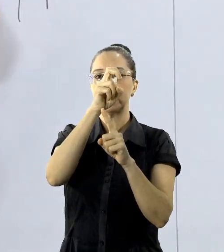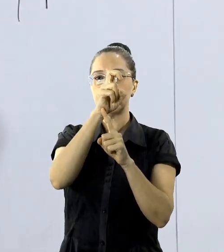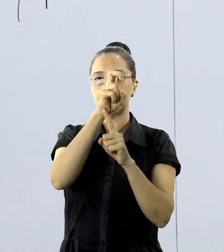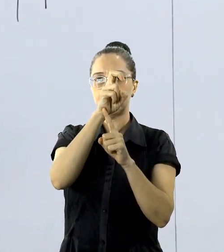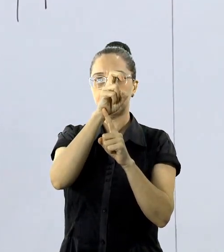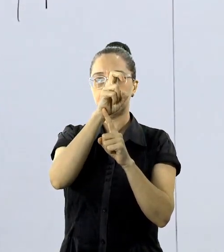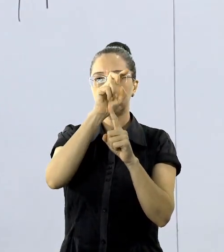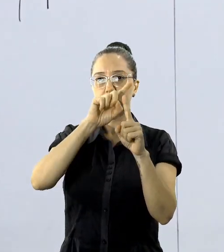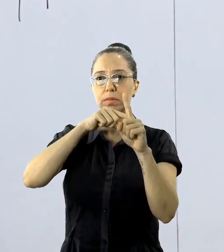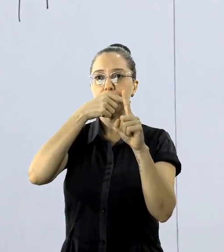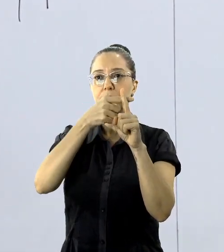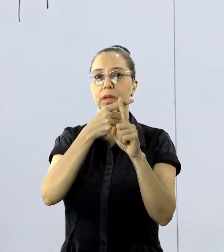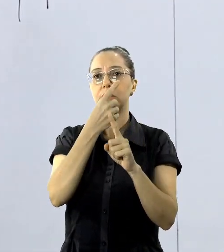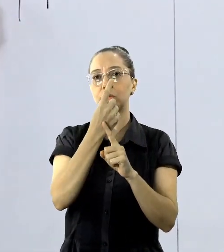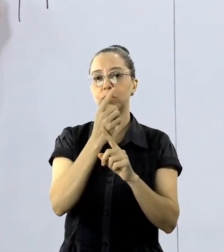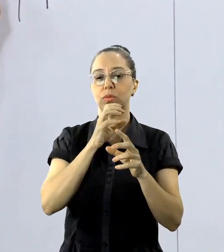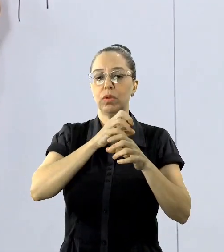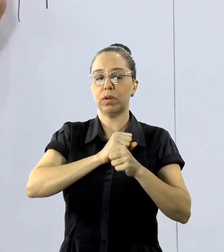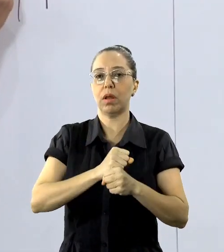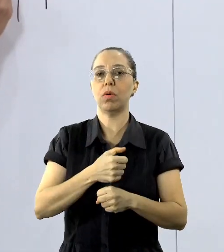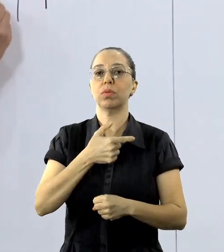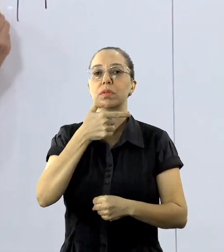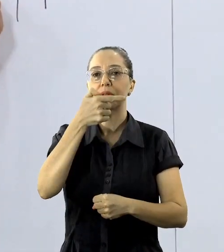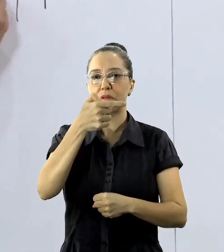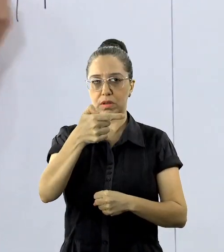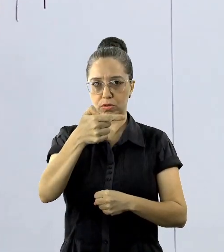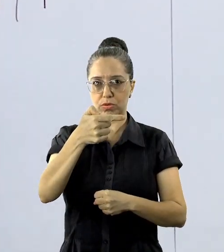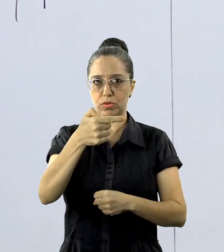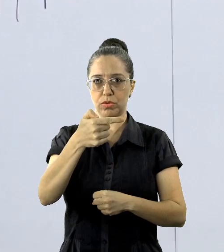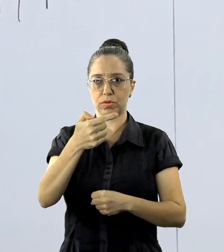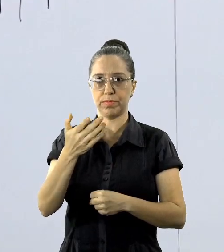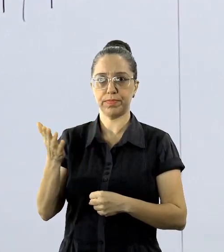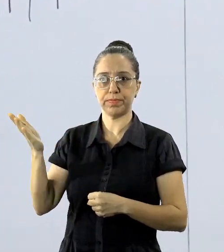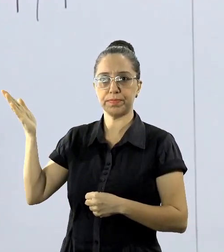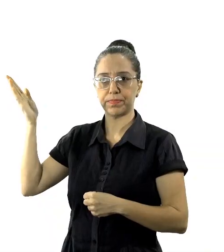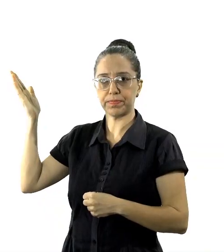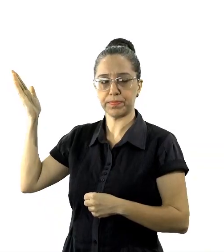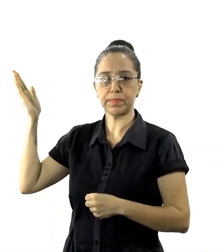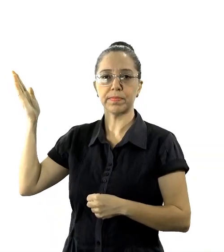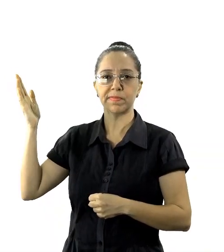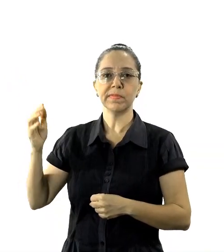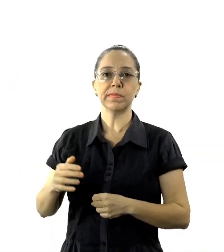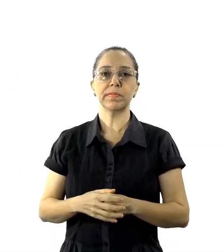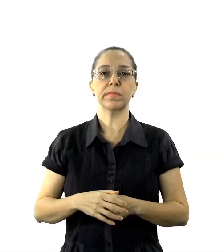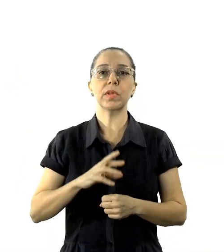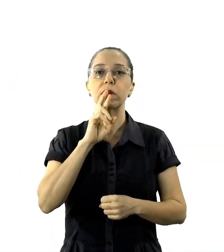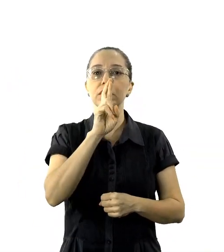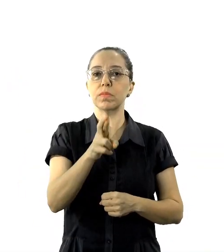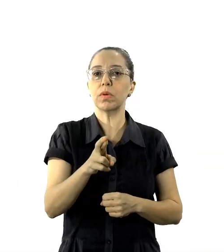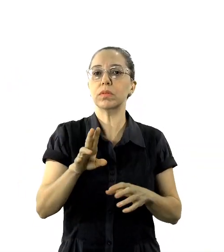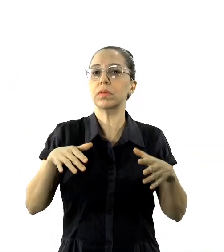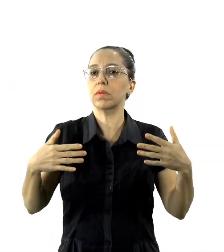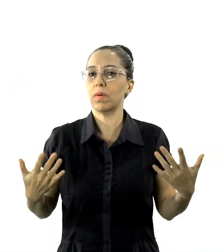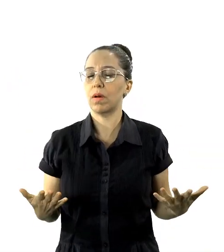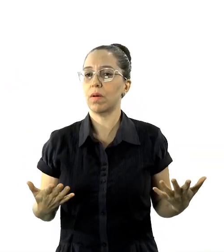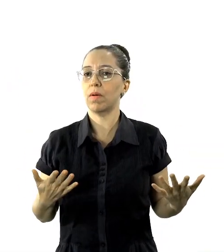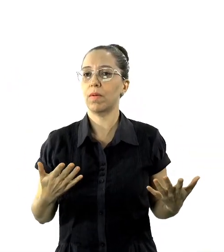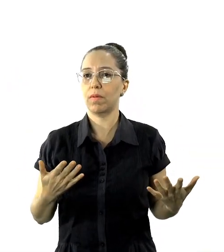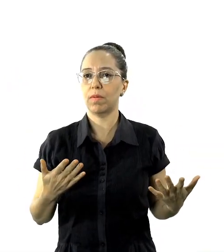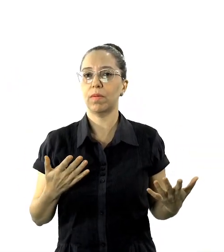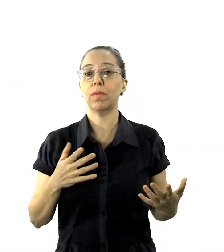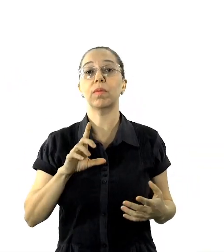mais 1, 7. Então, nós chegamos aqui à alternativa correta, que é a